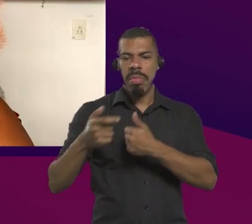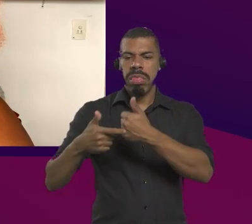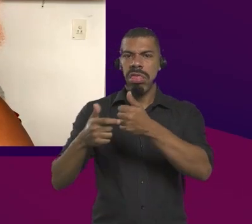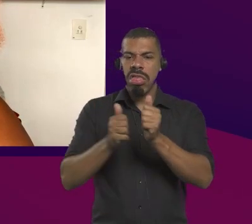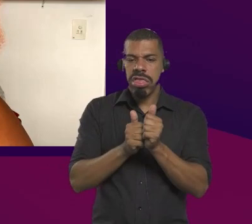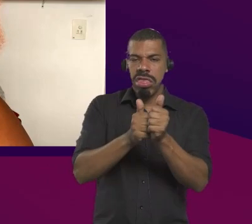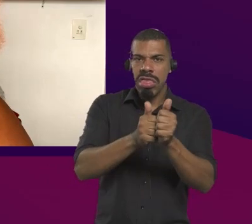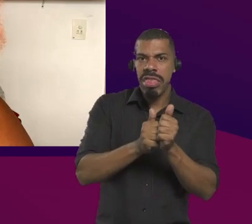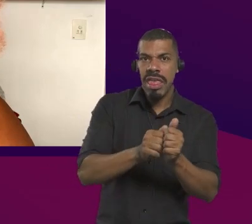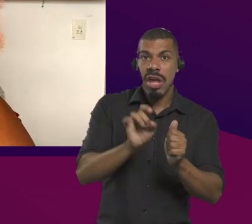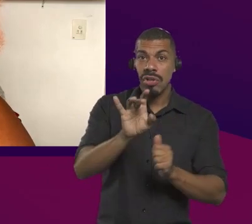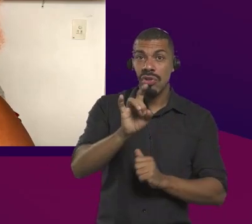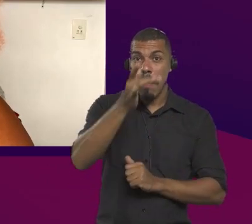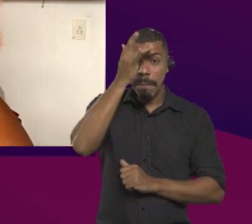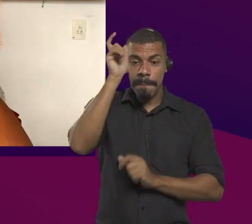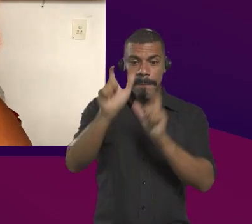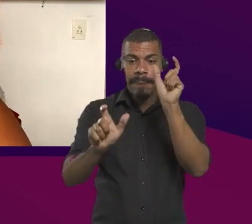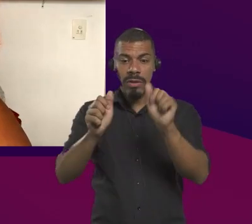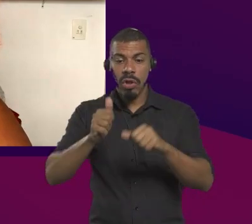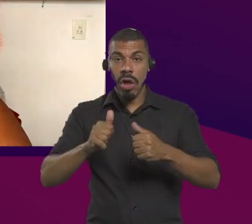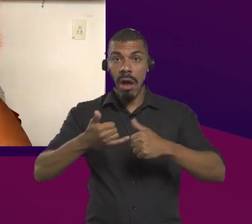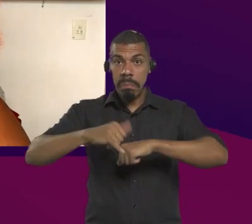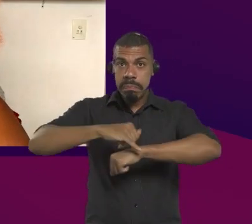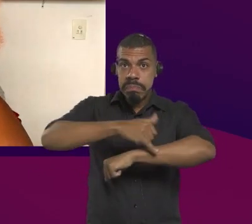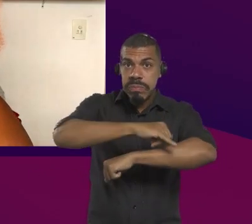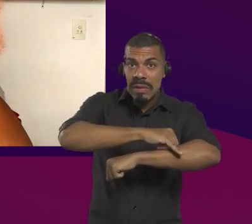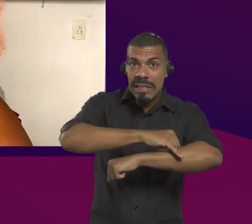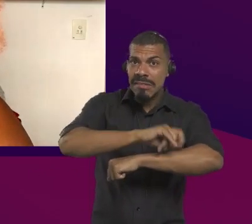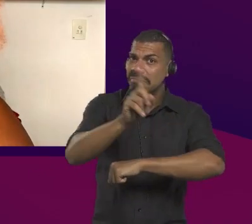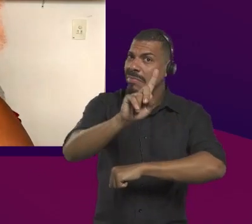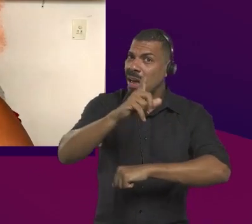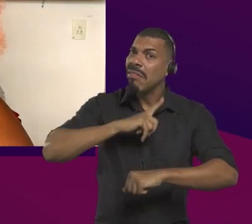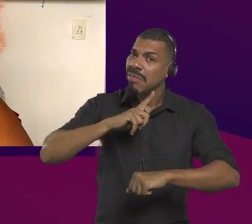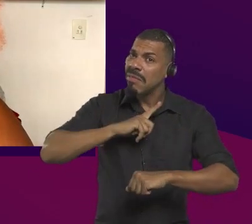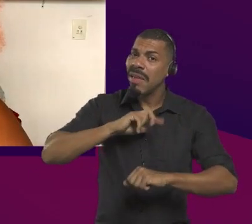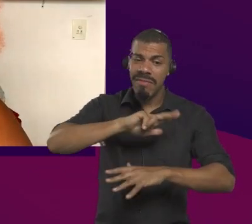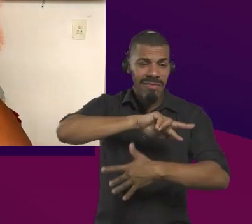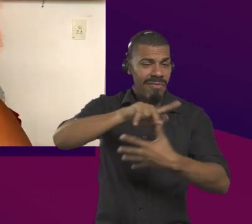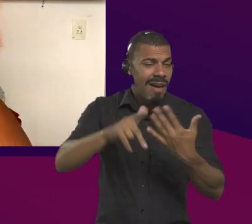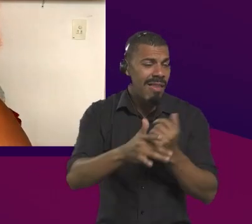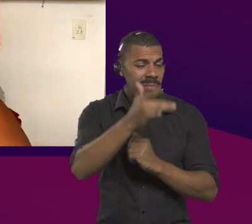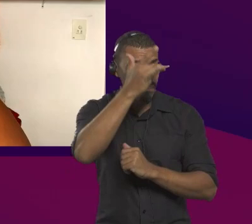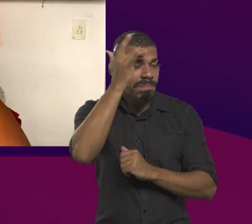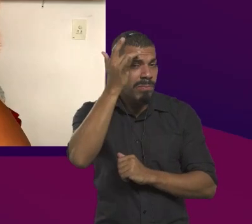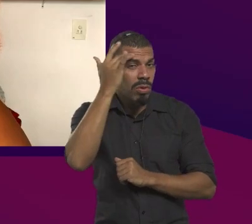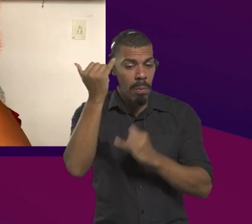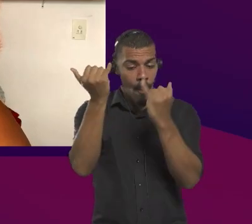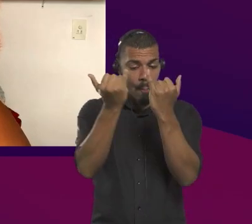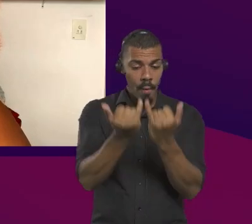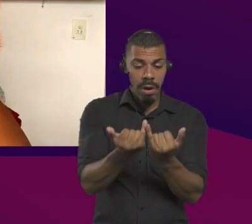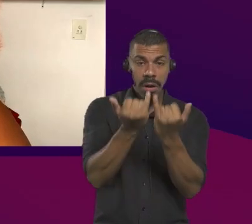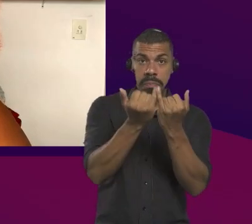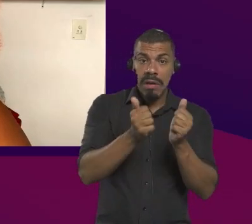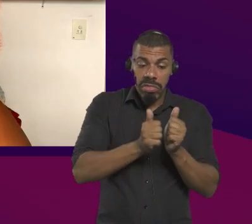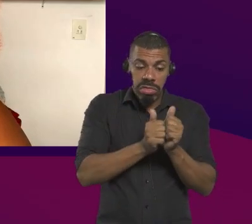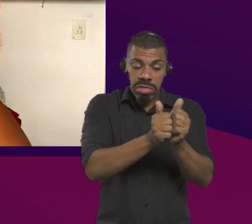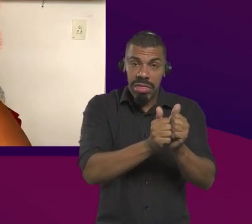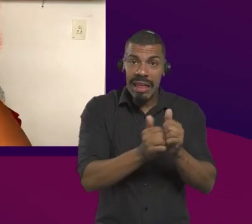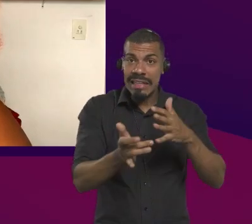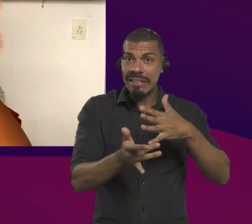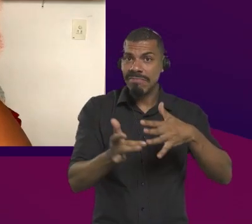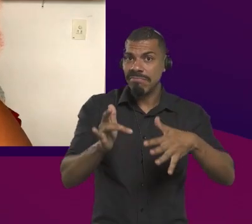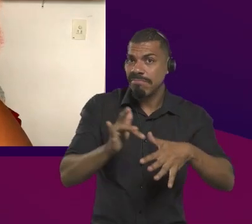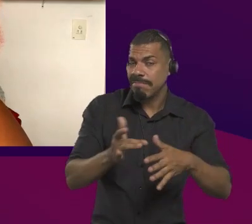tem seguidor gordo? Não, se bobear, a gente deve ter um monte de gente magra que segue a gente. E são essas pessoas magras que às vezes tem uma mãe gorda,